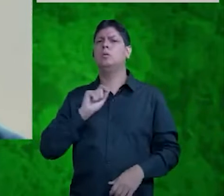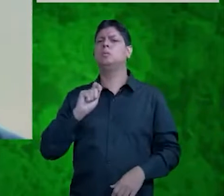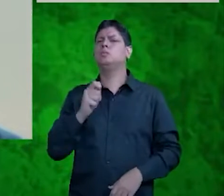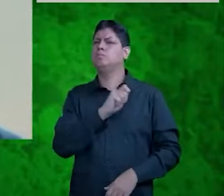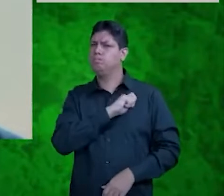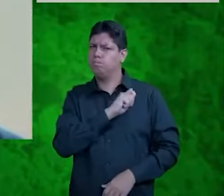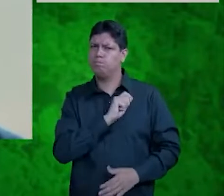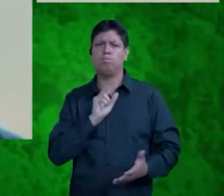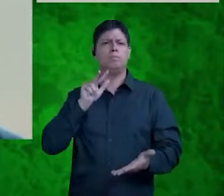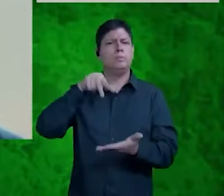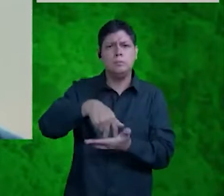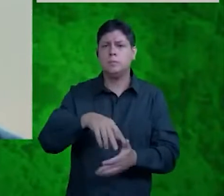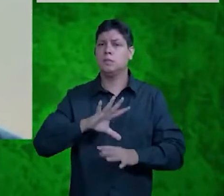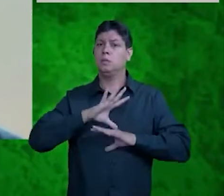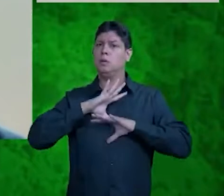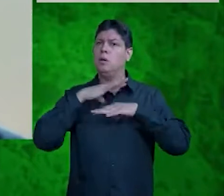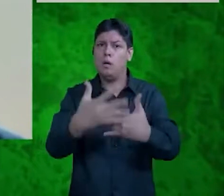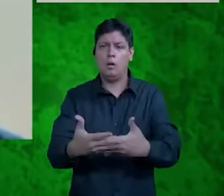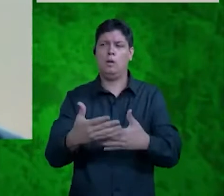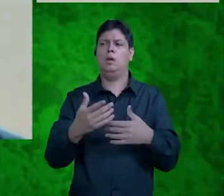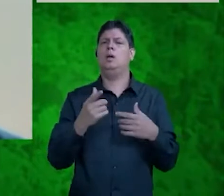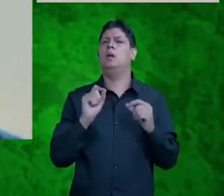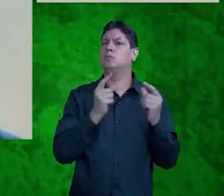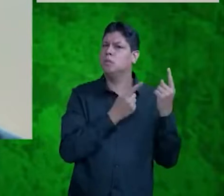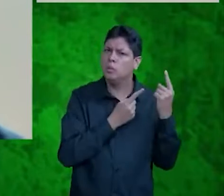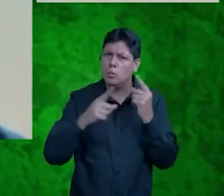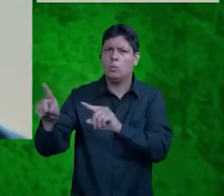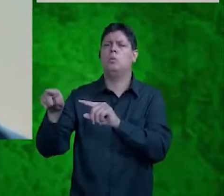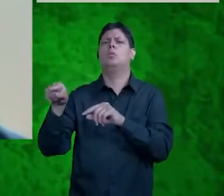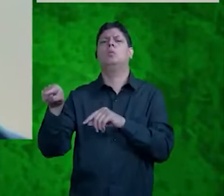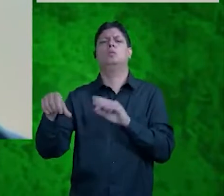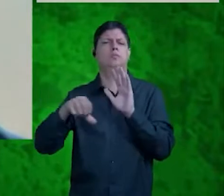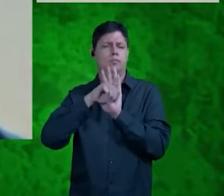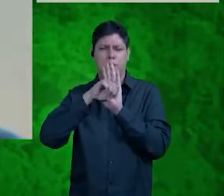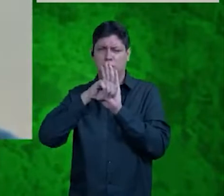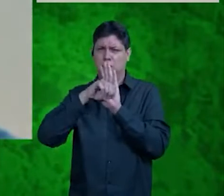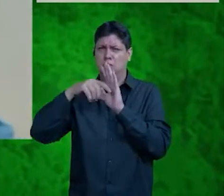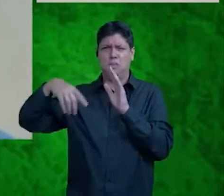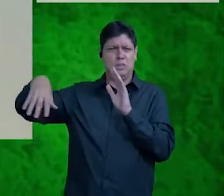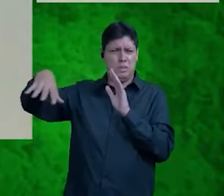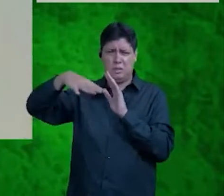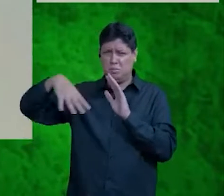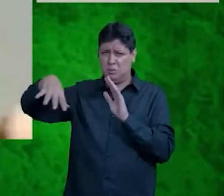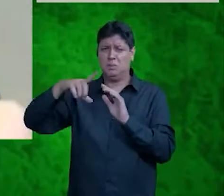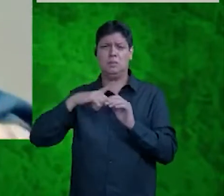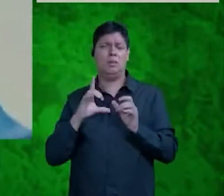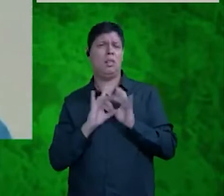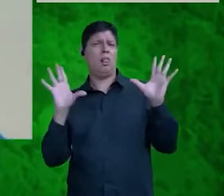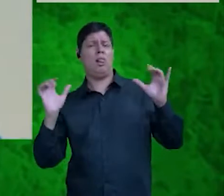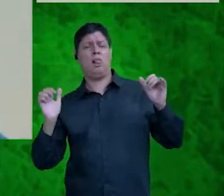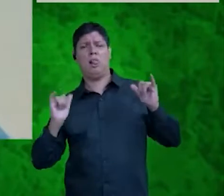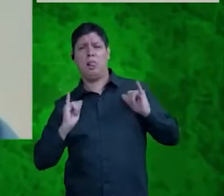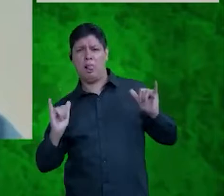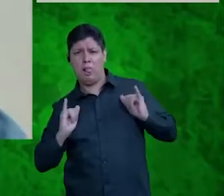para enfrentar toda essa criminalidade que está andando solta numa boa. E agora nós